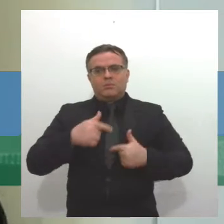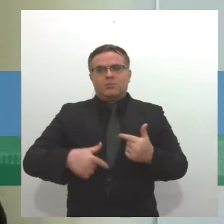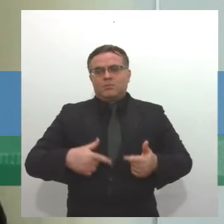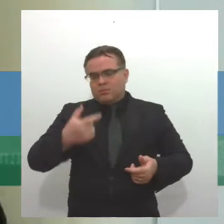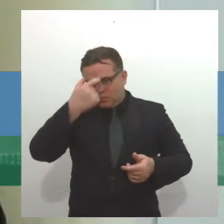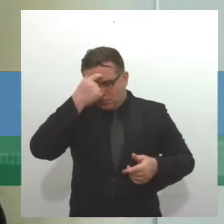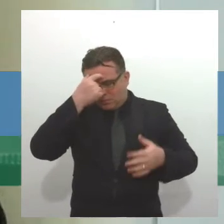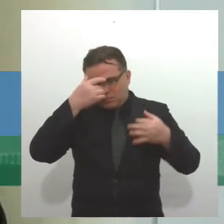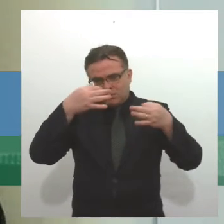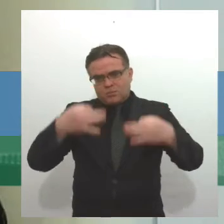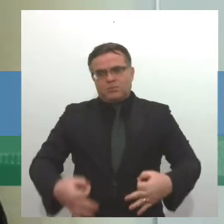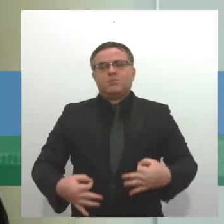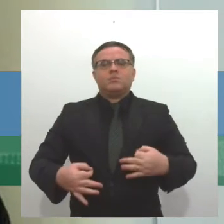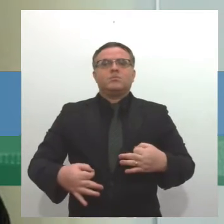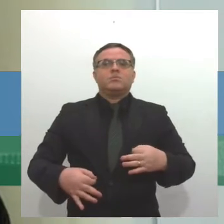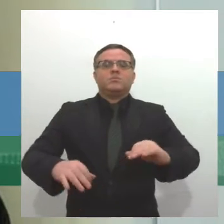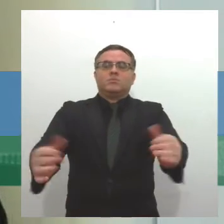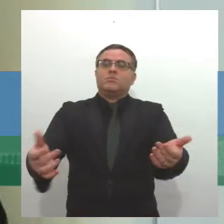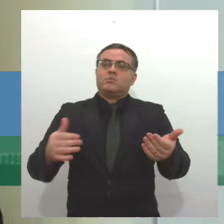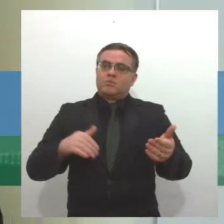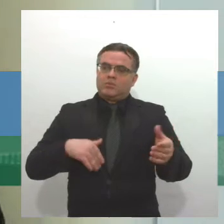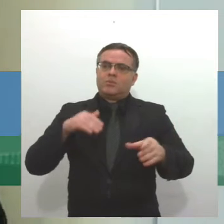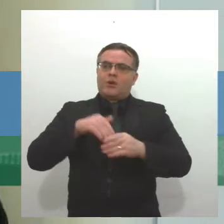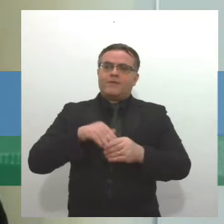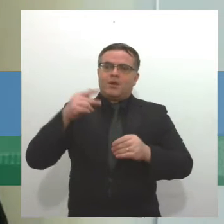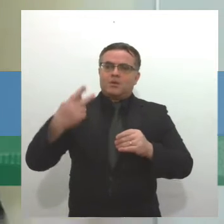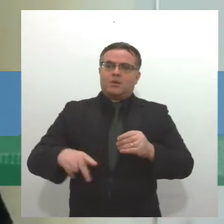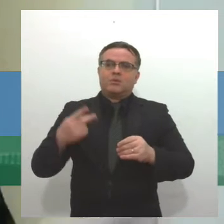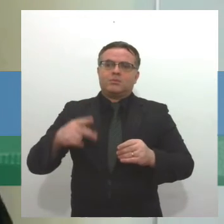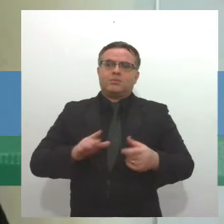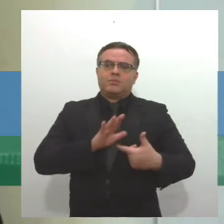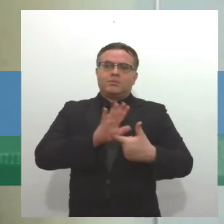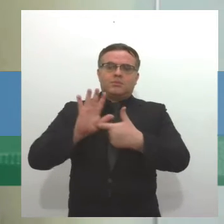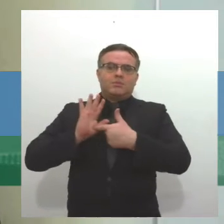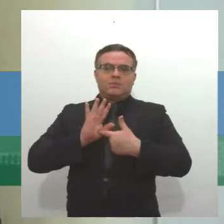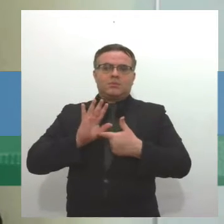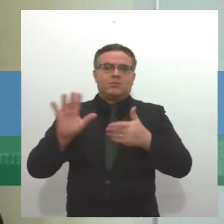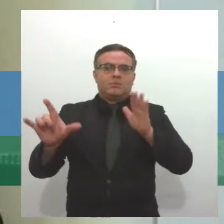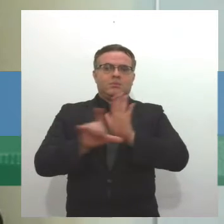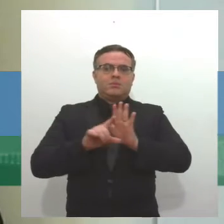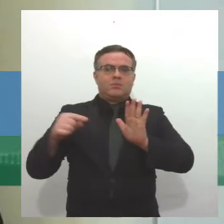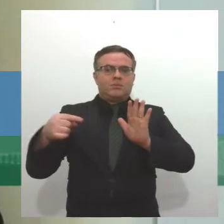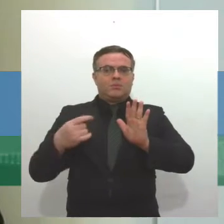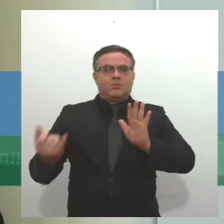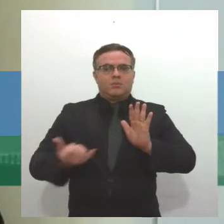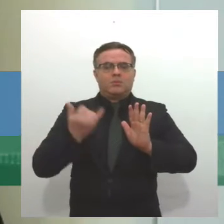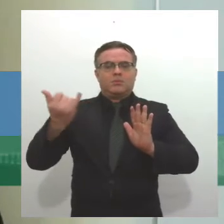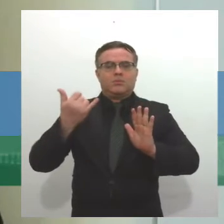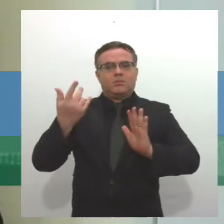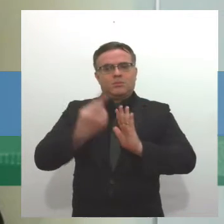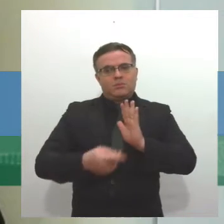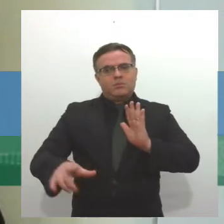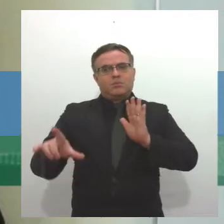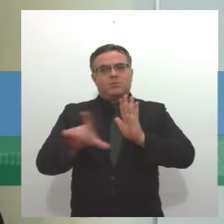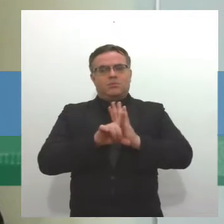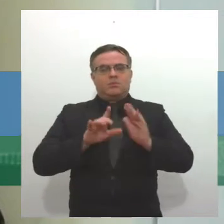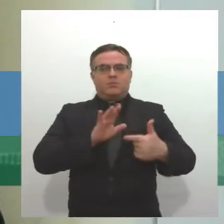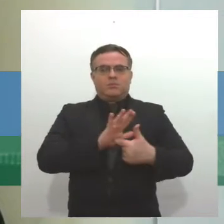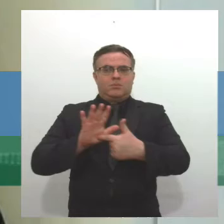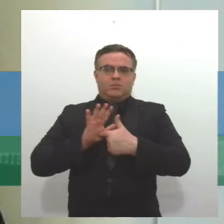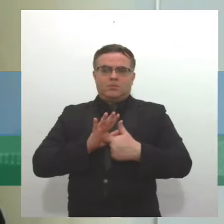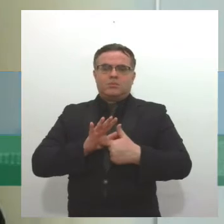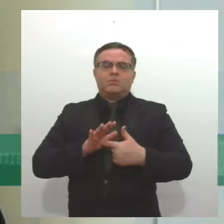do papel de que o parlamento cabe a última palavra em qualquer lei. Esse é mais um projeto de lei que o parlamento está dando a sua